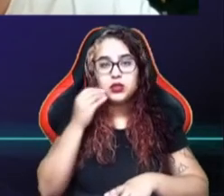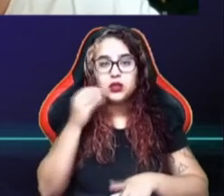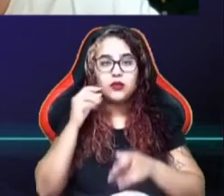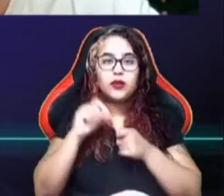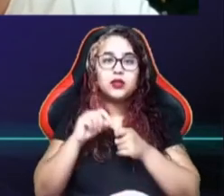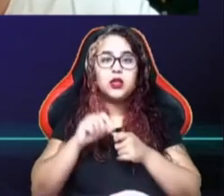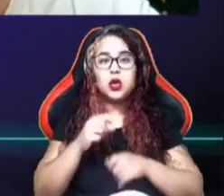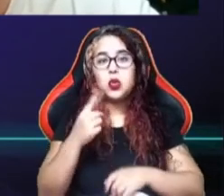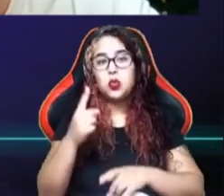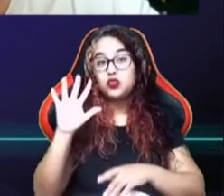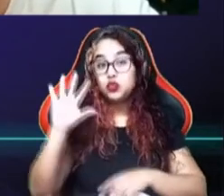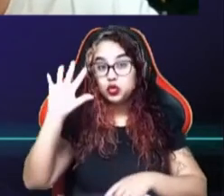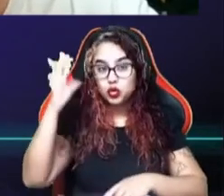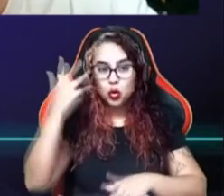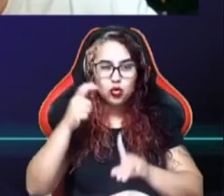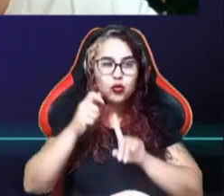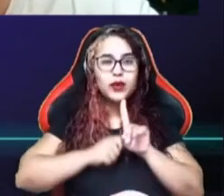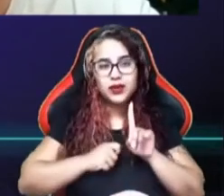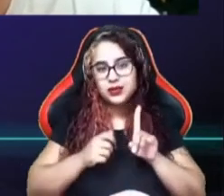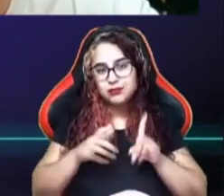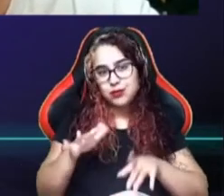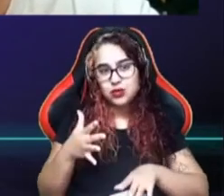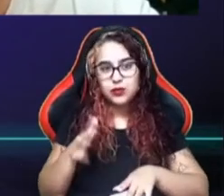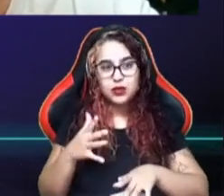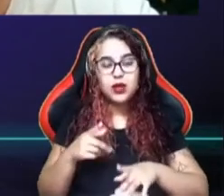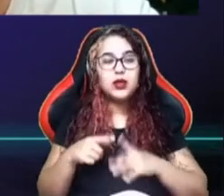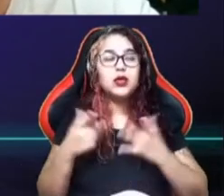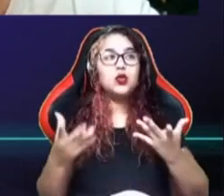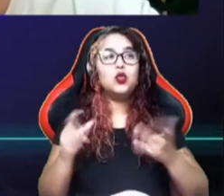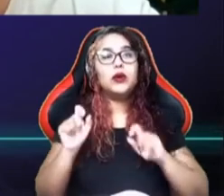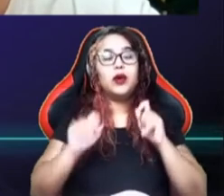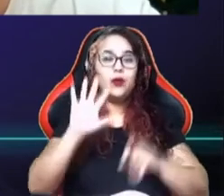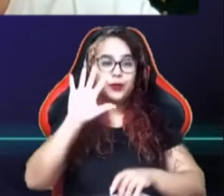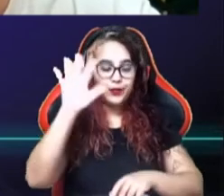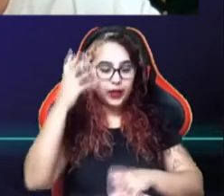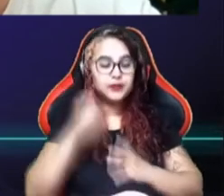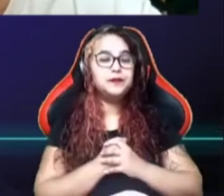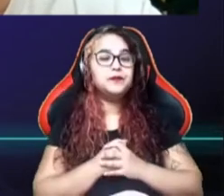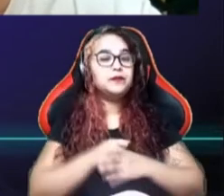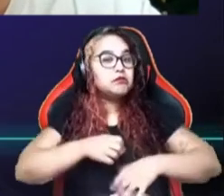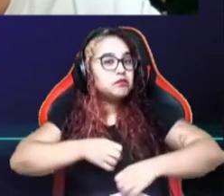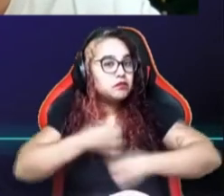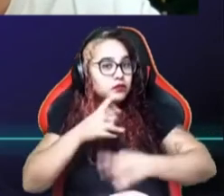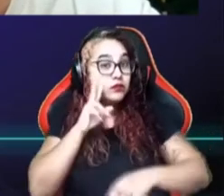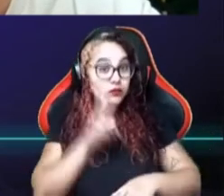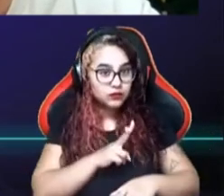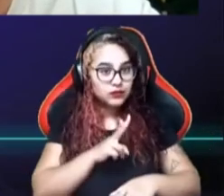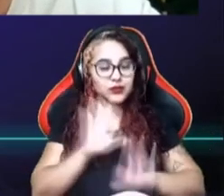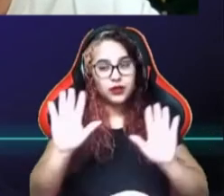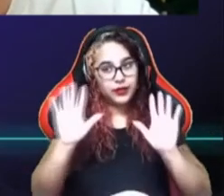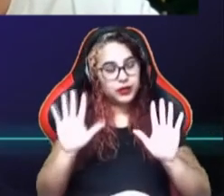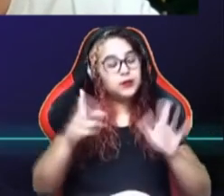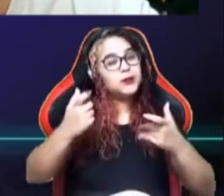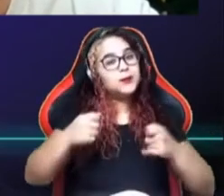os artistas veem, né? Assim, primeiro a gente tem que deixar claro que não é uma live, né? Que a gente está fazendo um negócio ali que você vai ver,